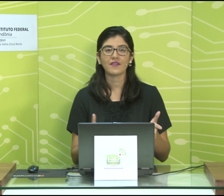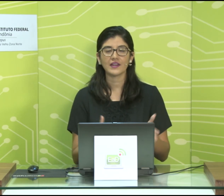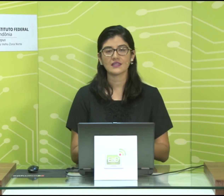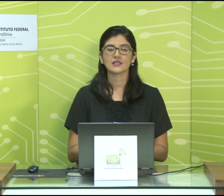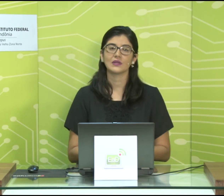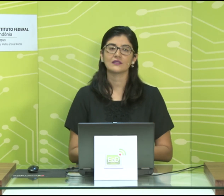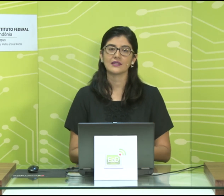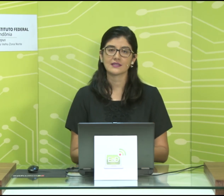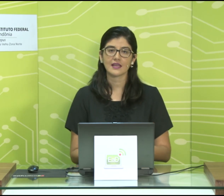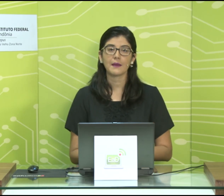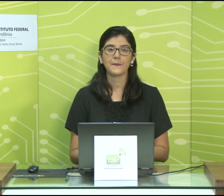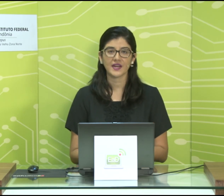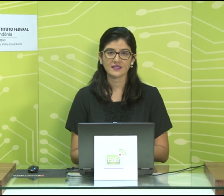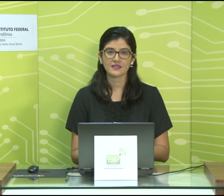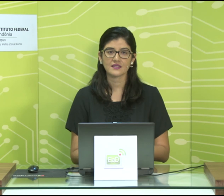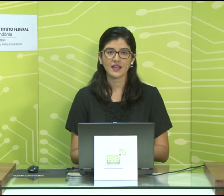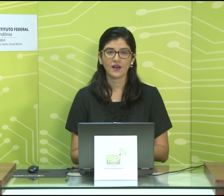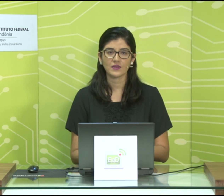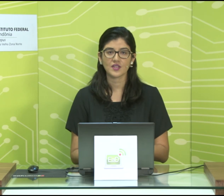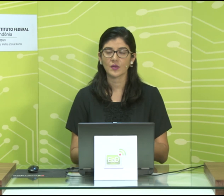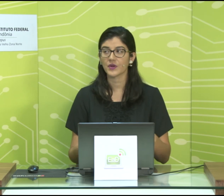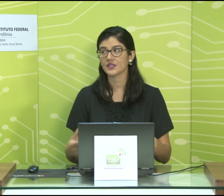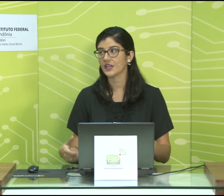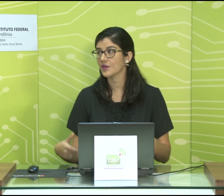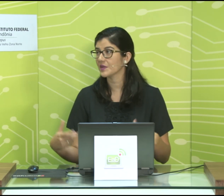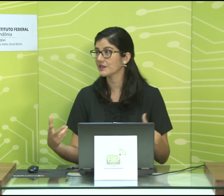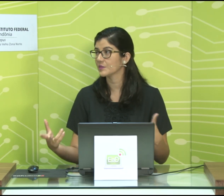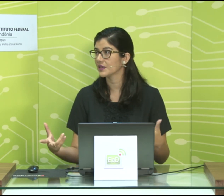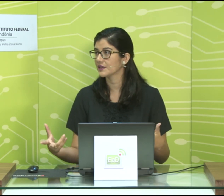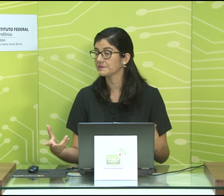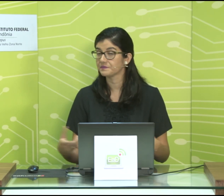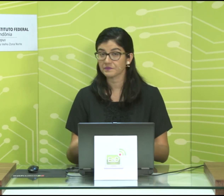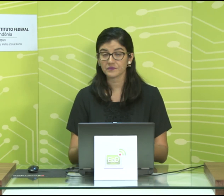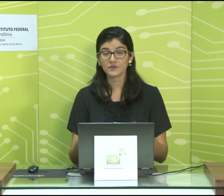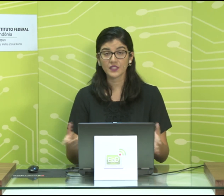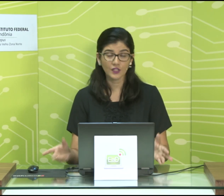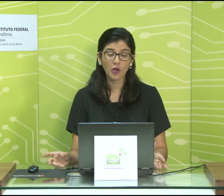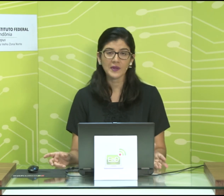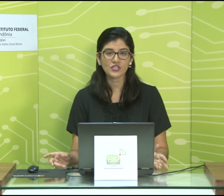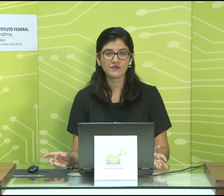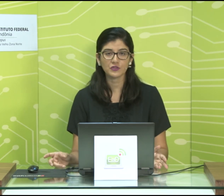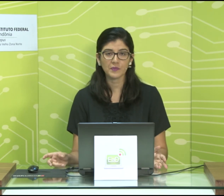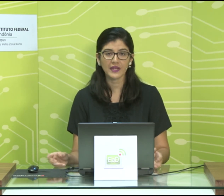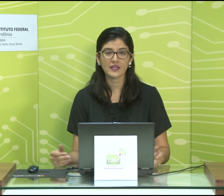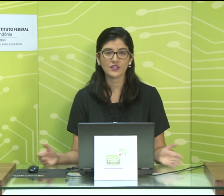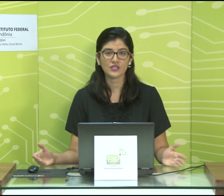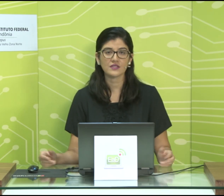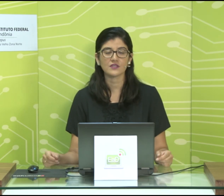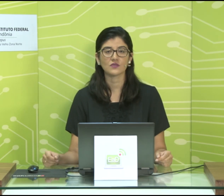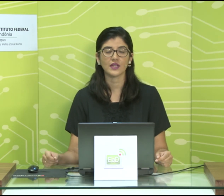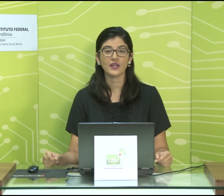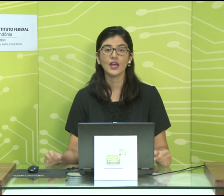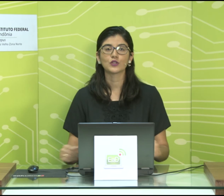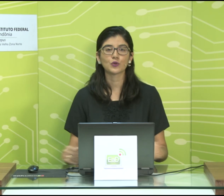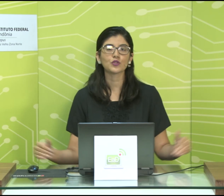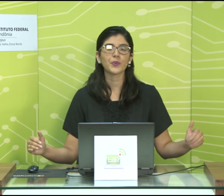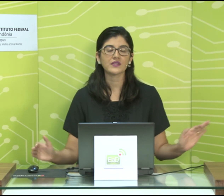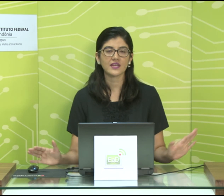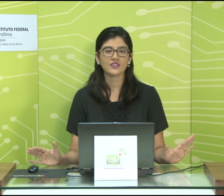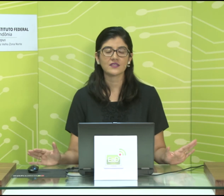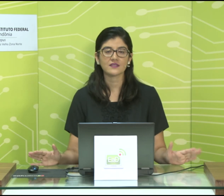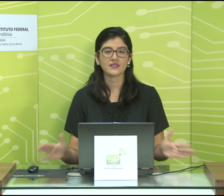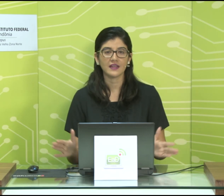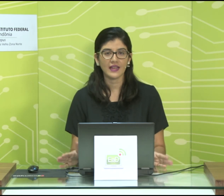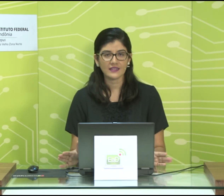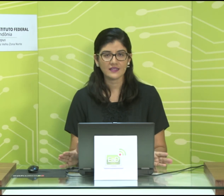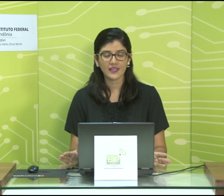a avaliação ela tem que ser presencial. Isso é uma portaria, uma normativa do MEC que diz isso, né? Tudo pode